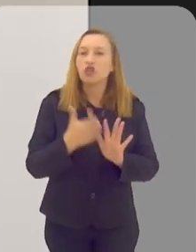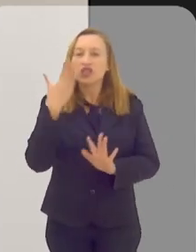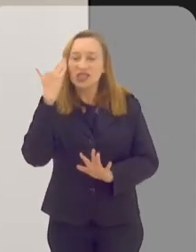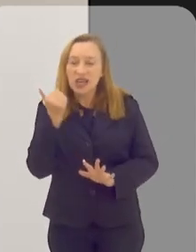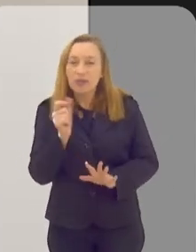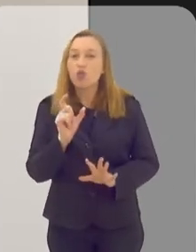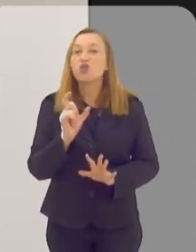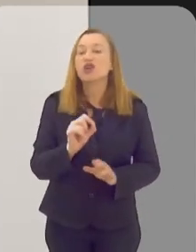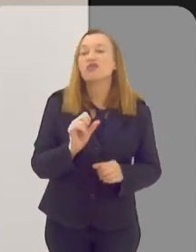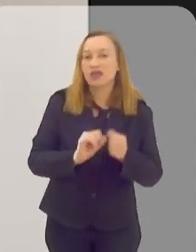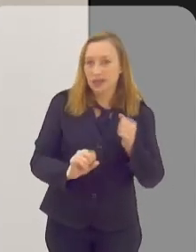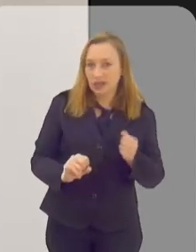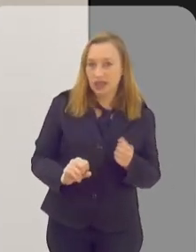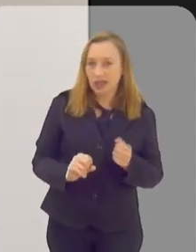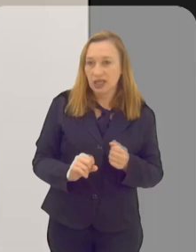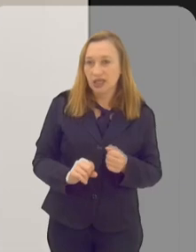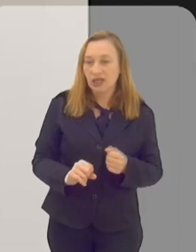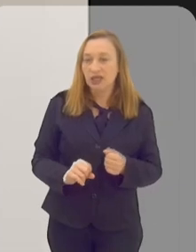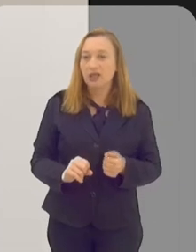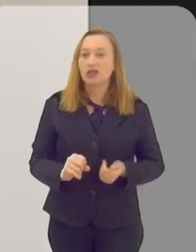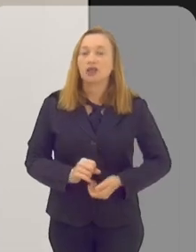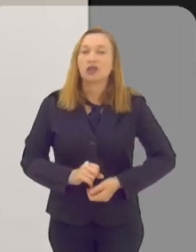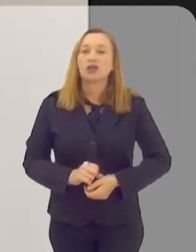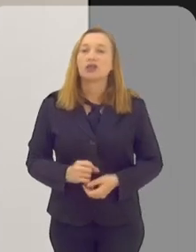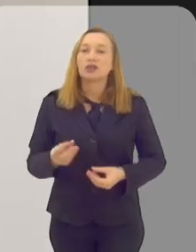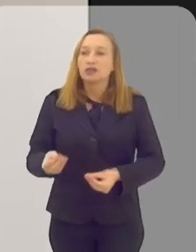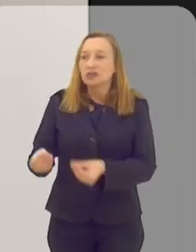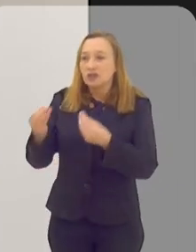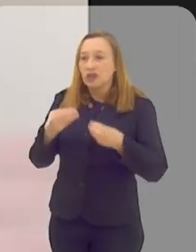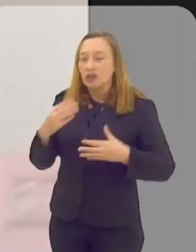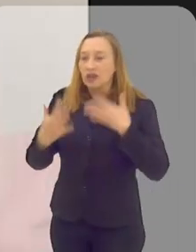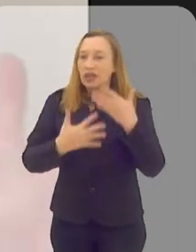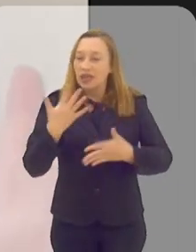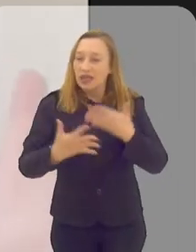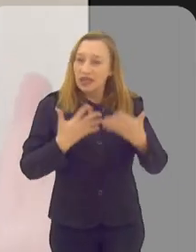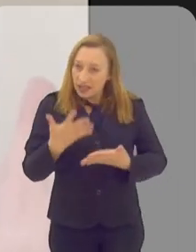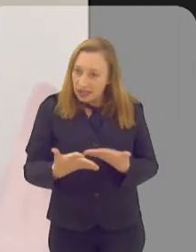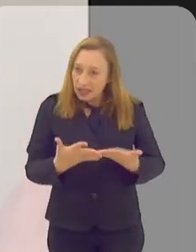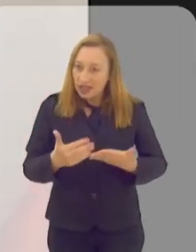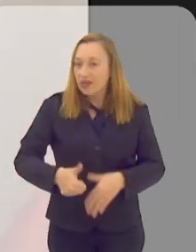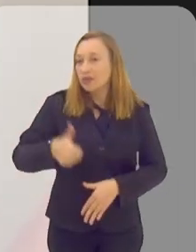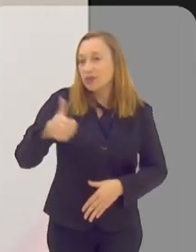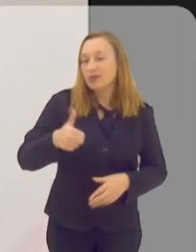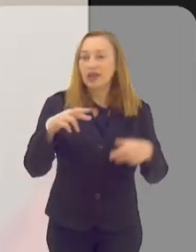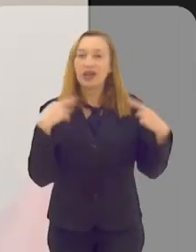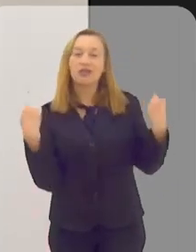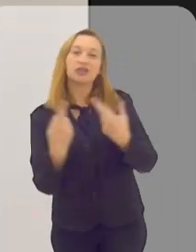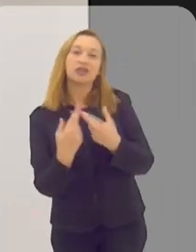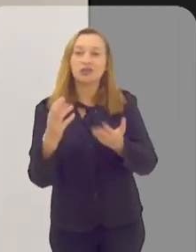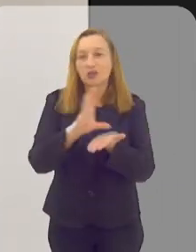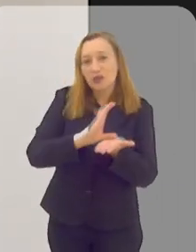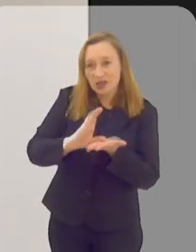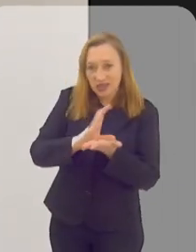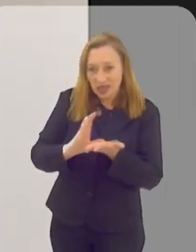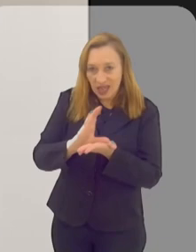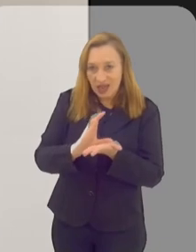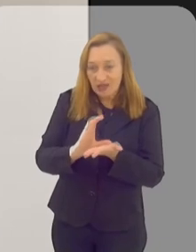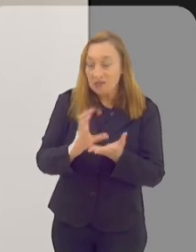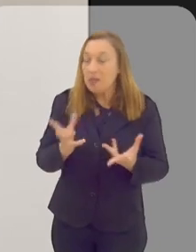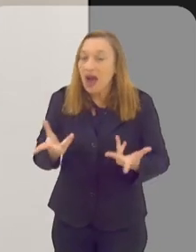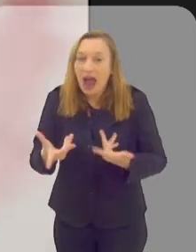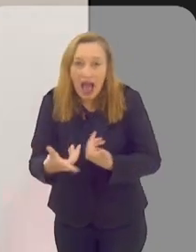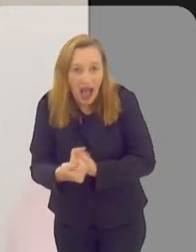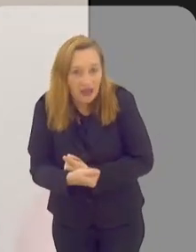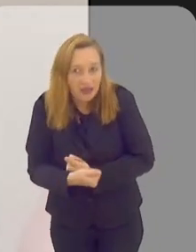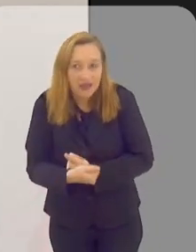propósito, ela tem que saber o que ela está fazendo ali. Né? Então, você nos deu o prazer de participar da nossa primeira reunião do